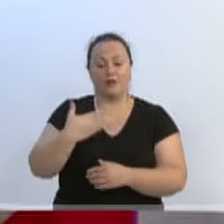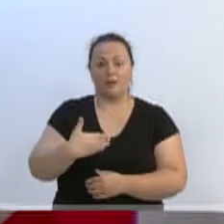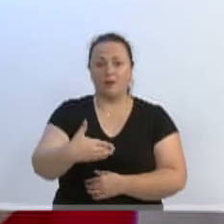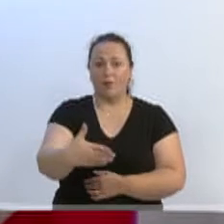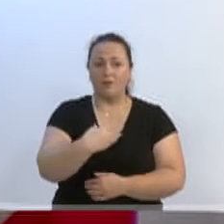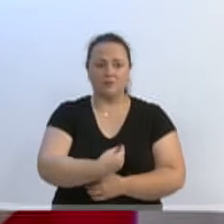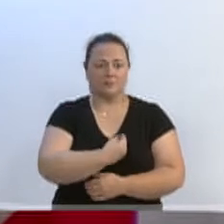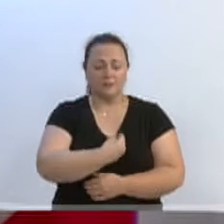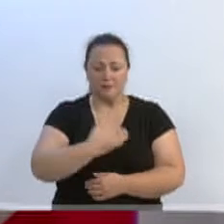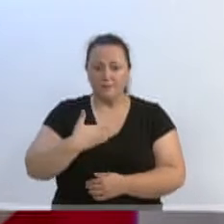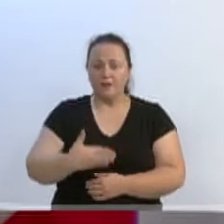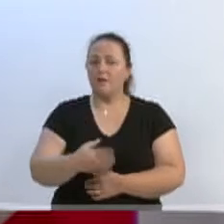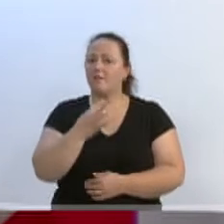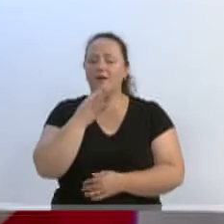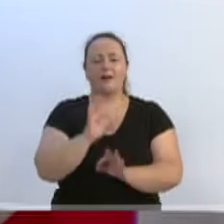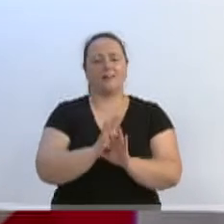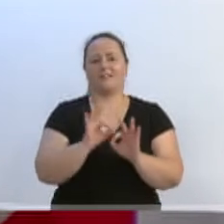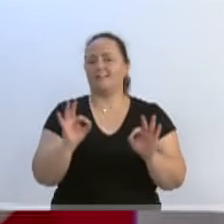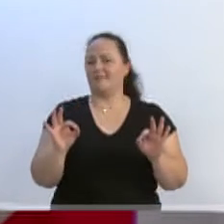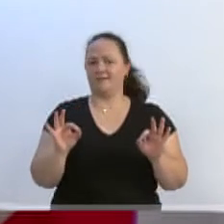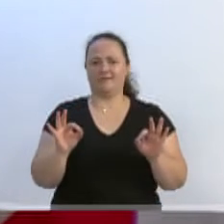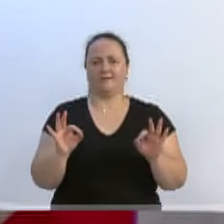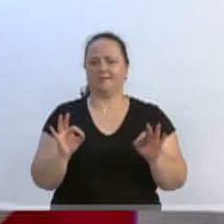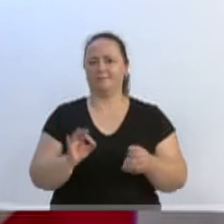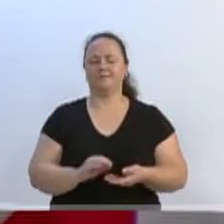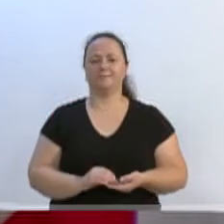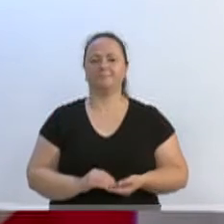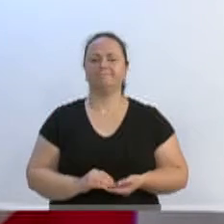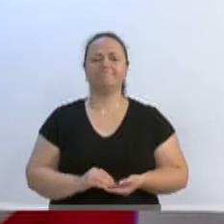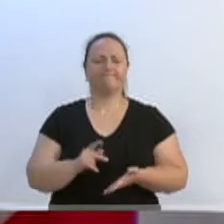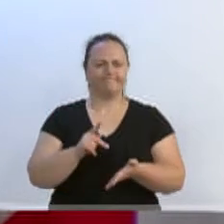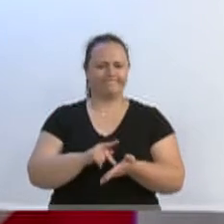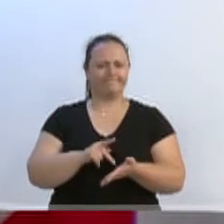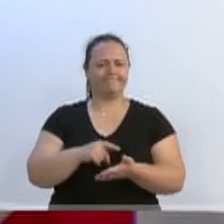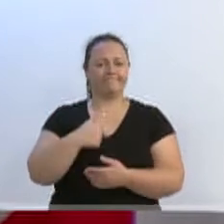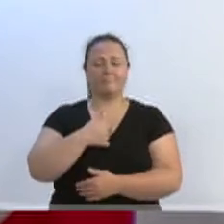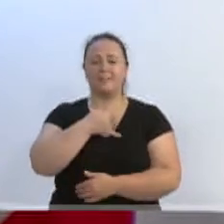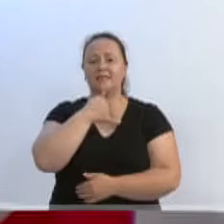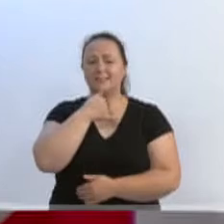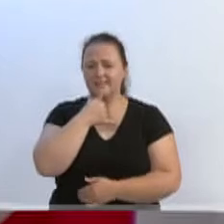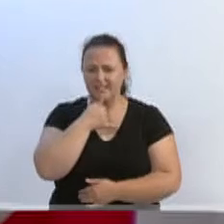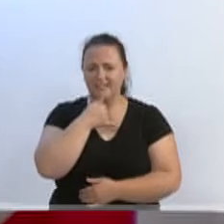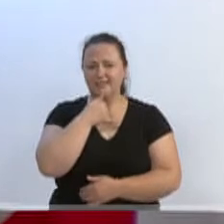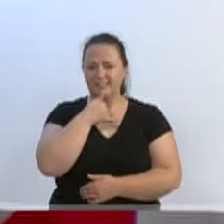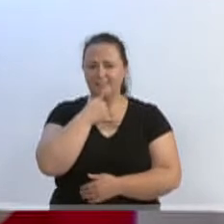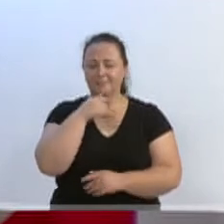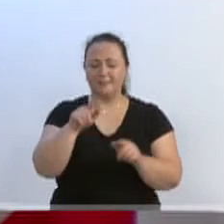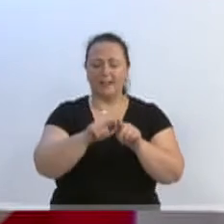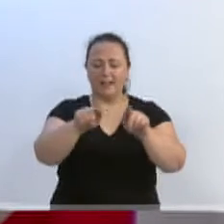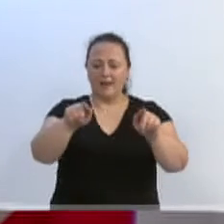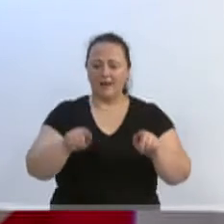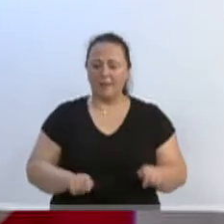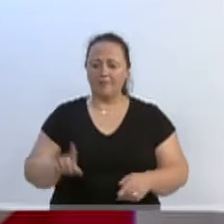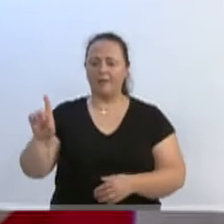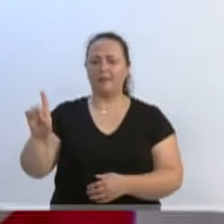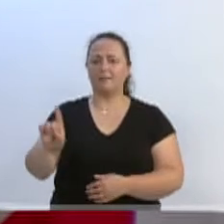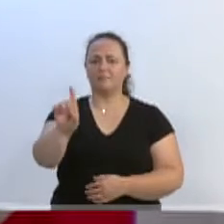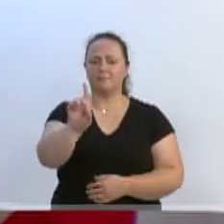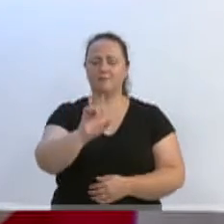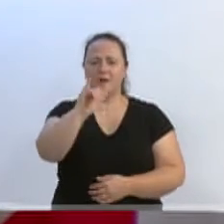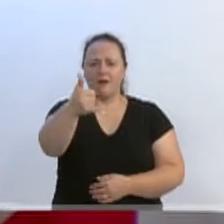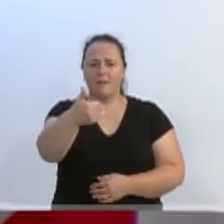conhecemos eu diria que eu fico muito triste quando chega alguém do meu gabinete ou chega o pai falar pra mim